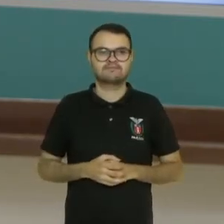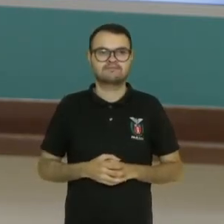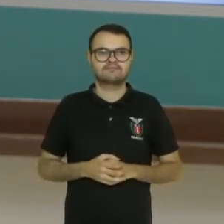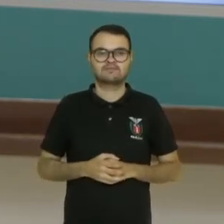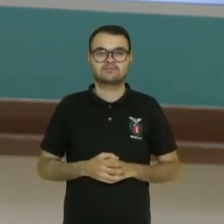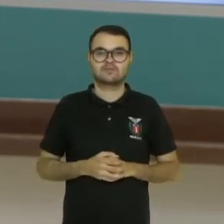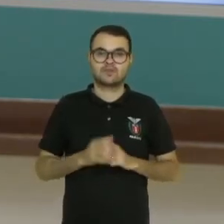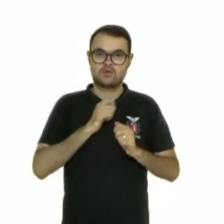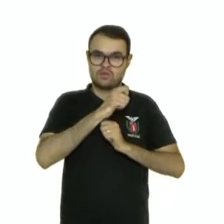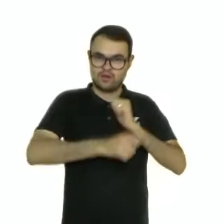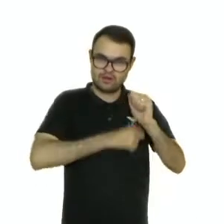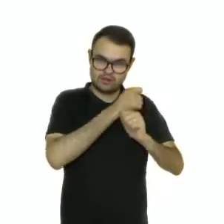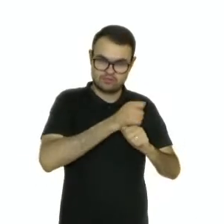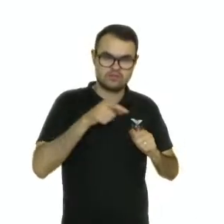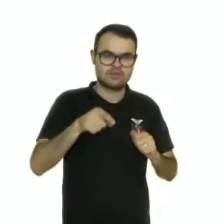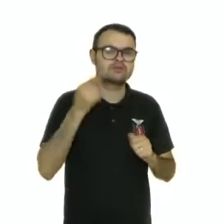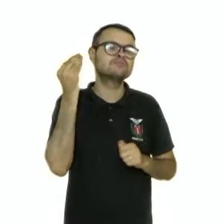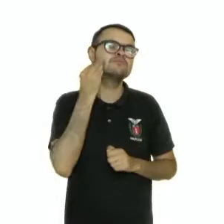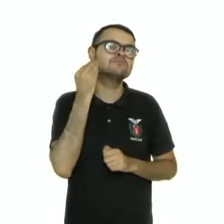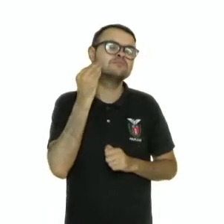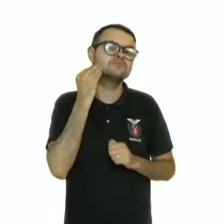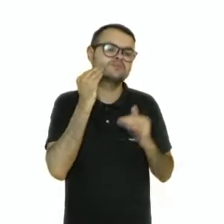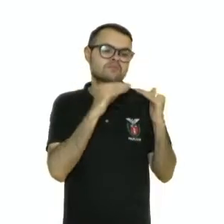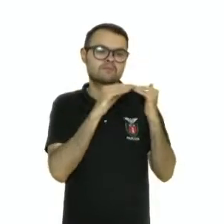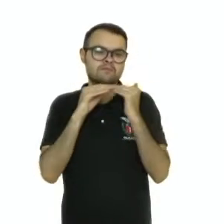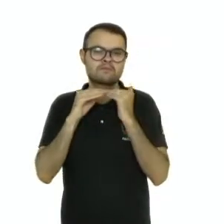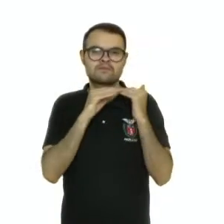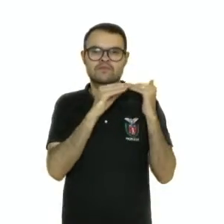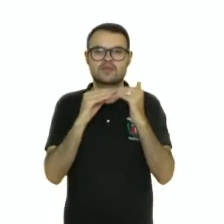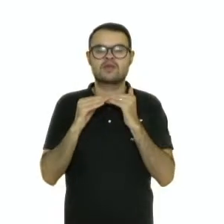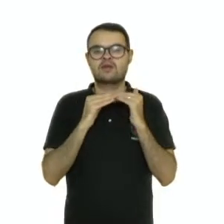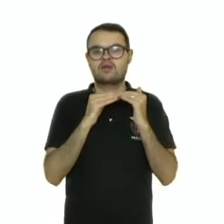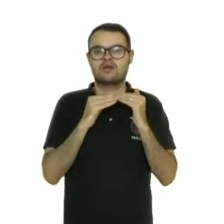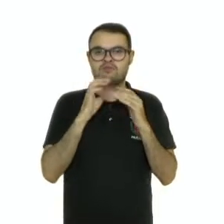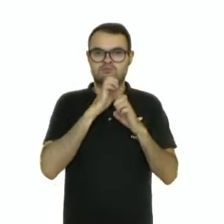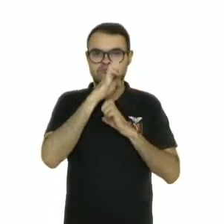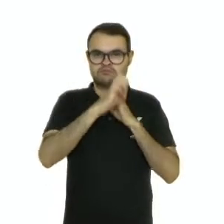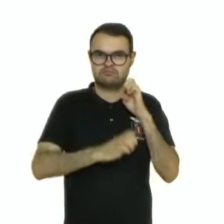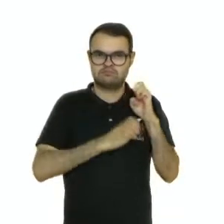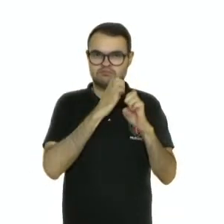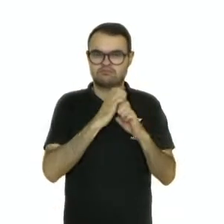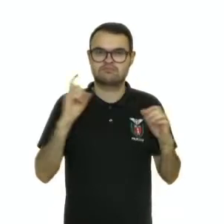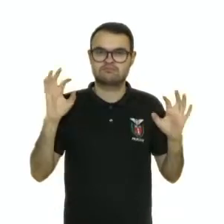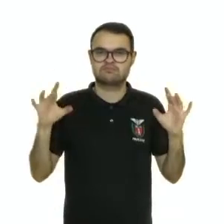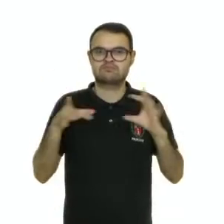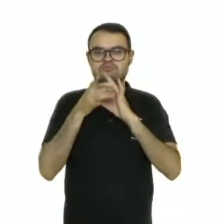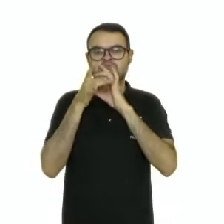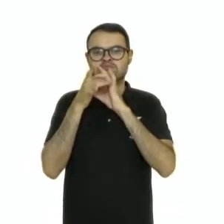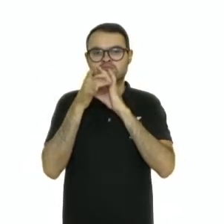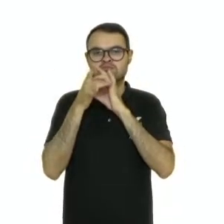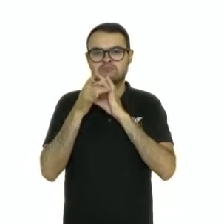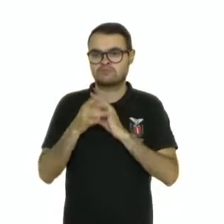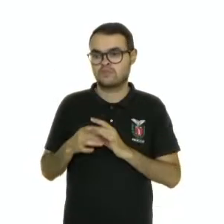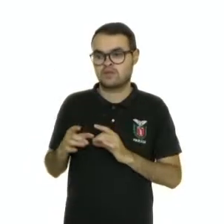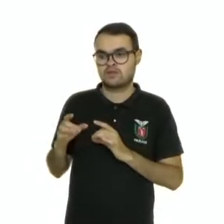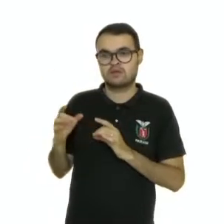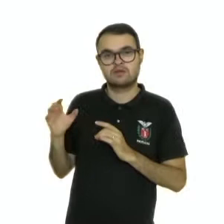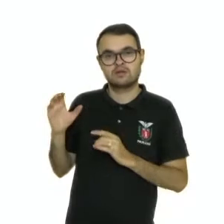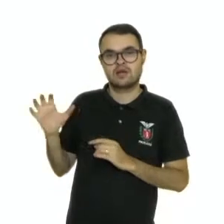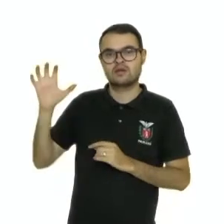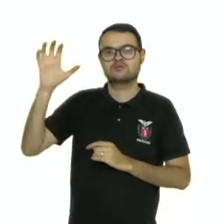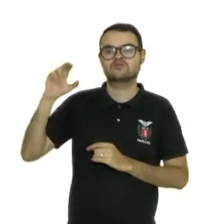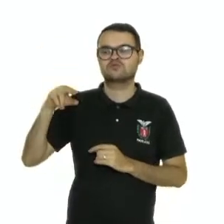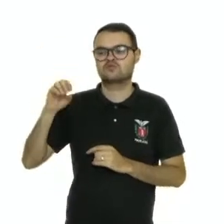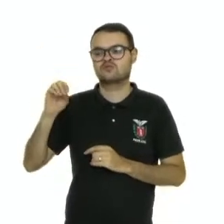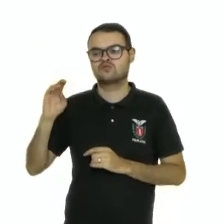Os átomos, eles buscam estabilidade energética, que atingem quando se assemelham aos gases nobres, ou seja,